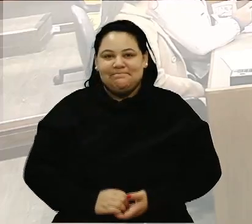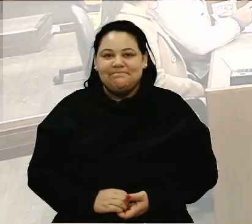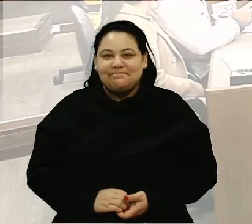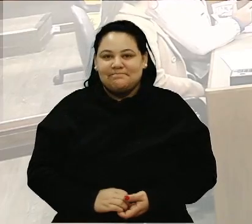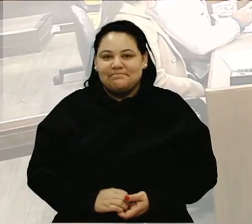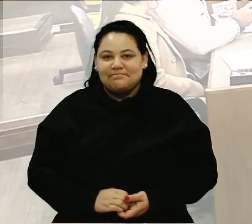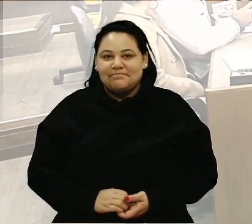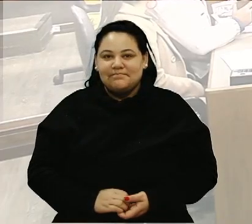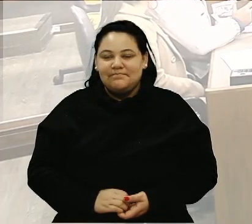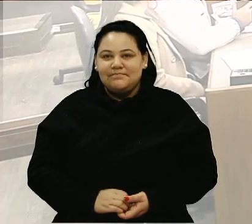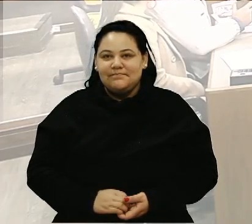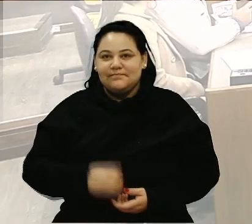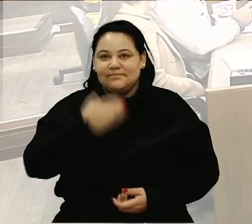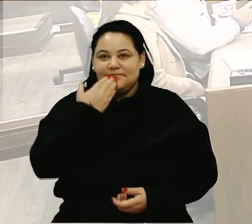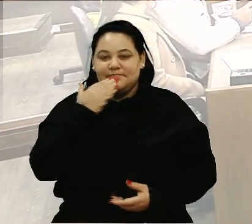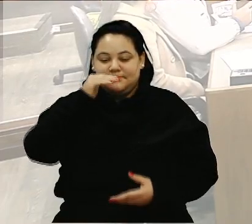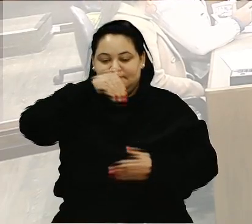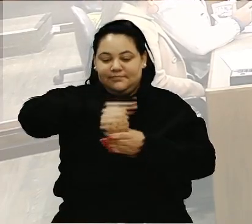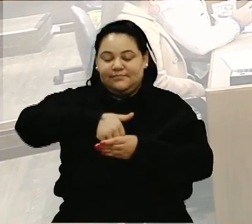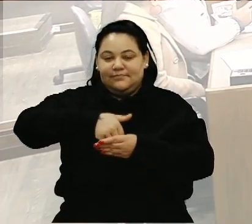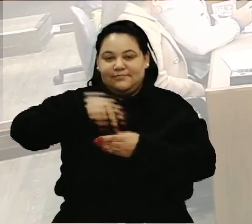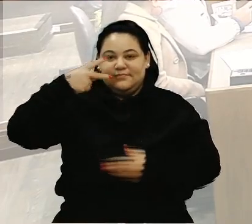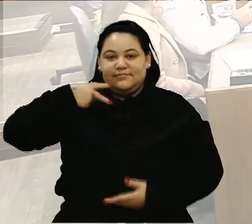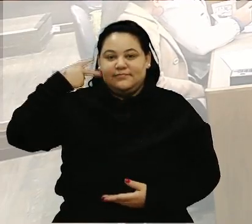Em declaração de voto, vereadora Rose Frigieri.